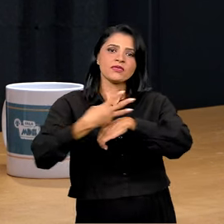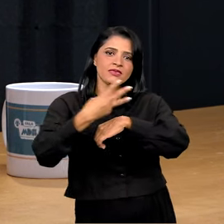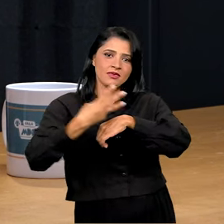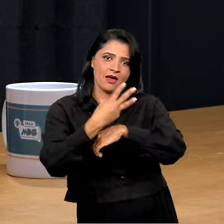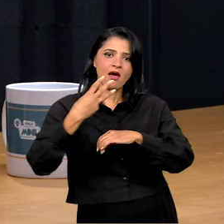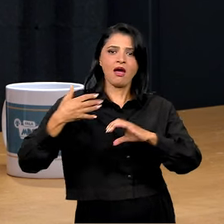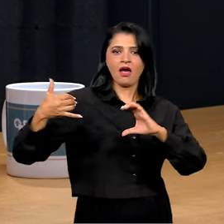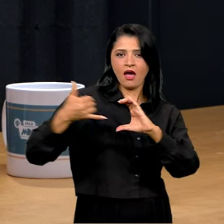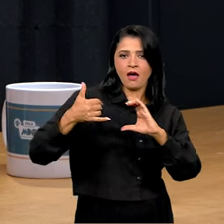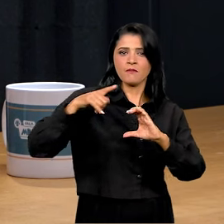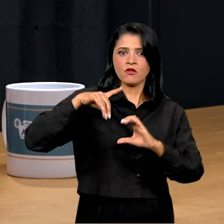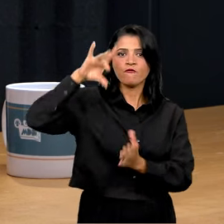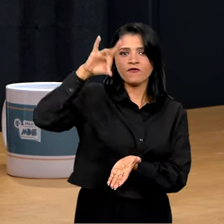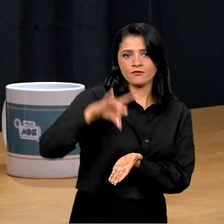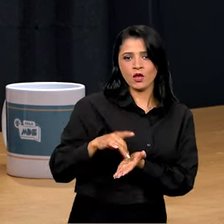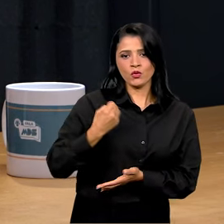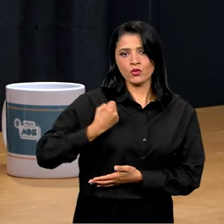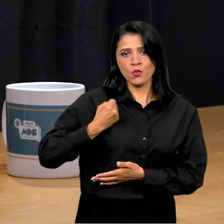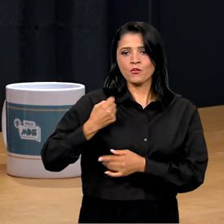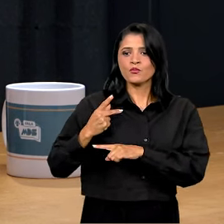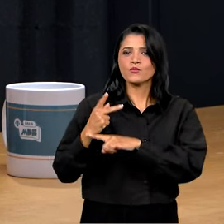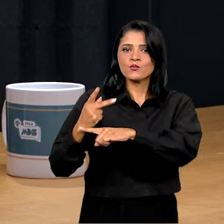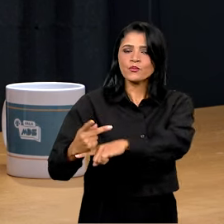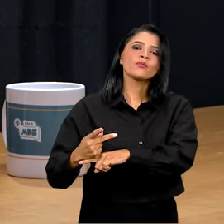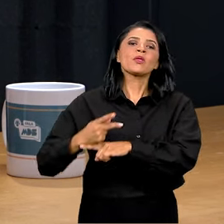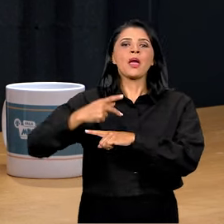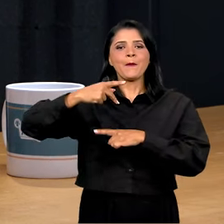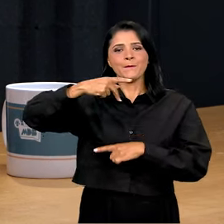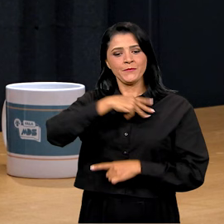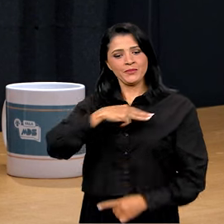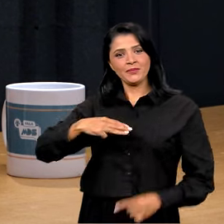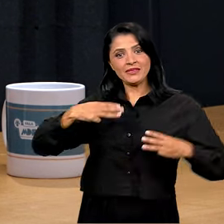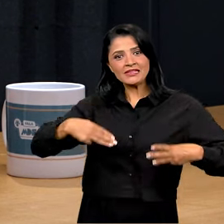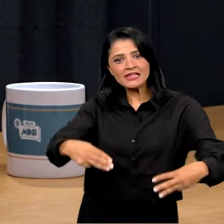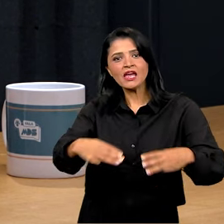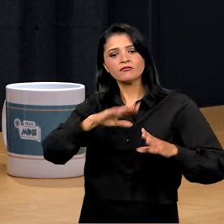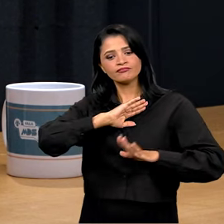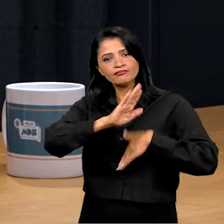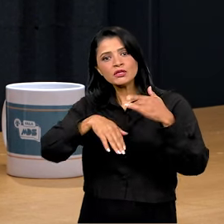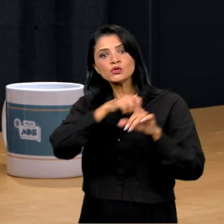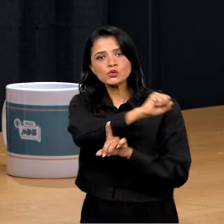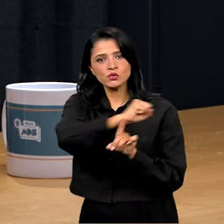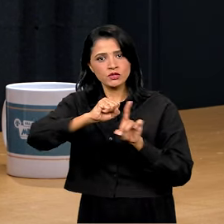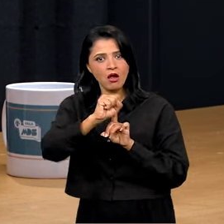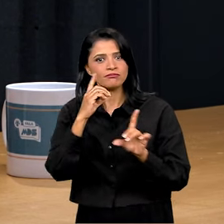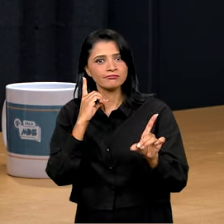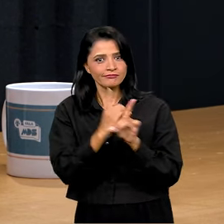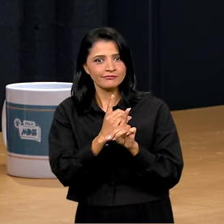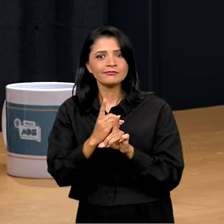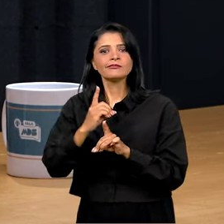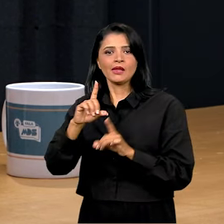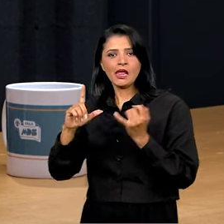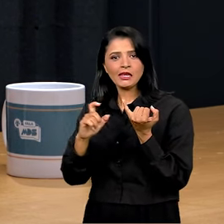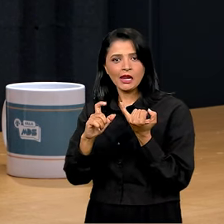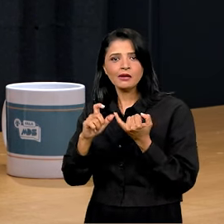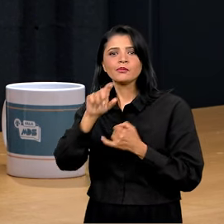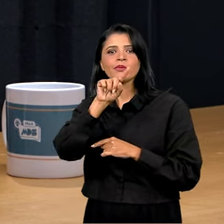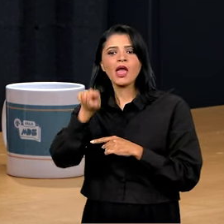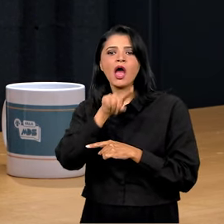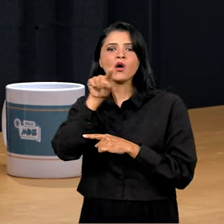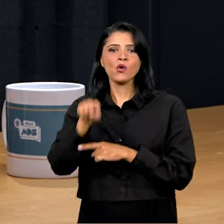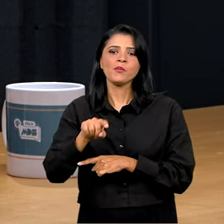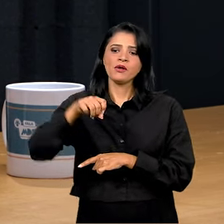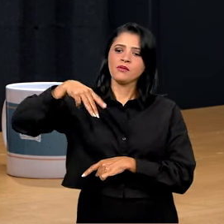WhatsApp nós temos um canal oficial basta procurar por ministério Desenvolvimento Social no Instagram no